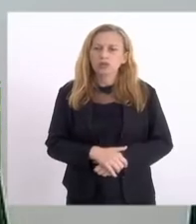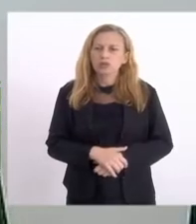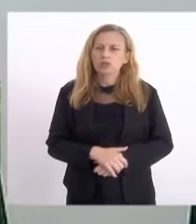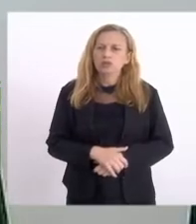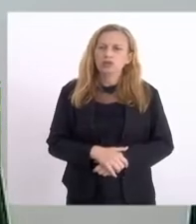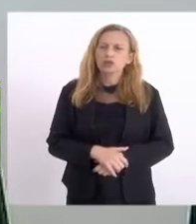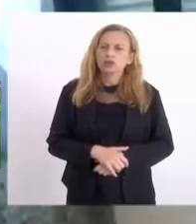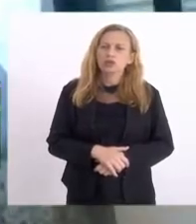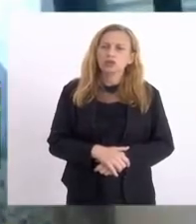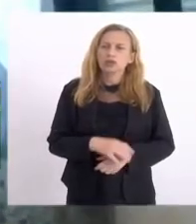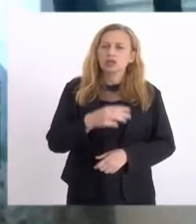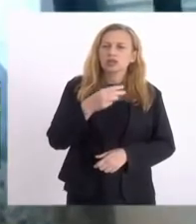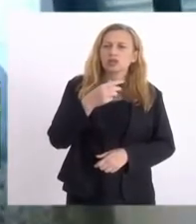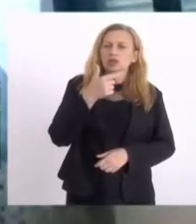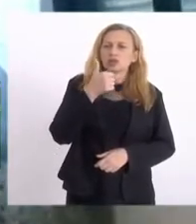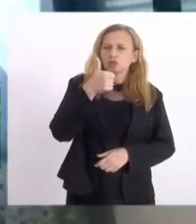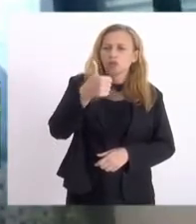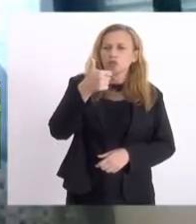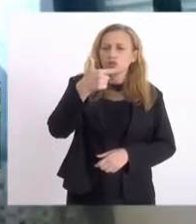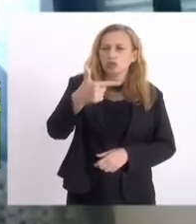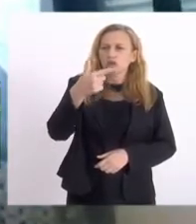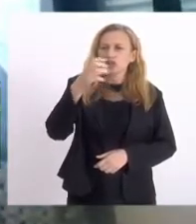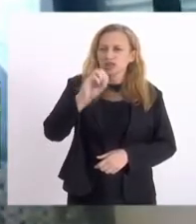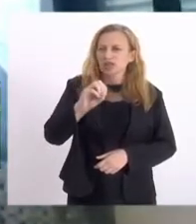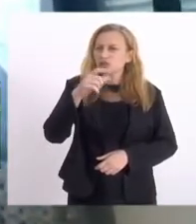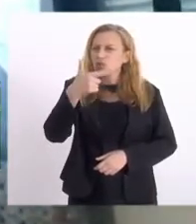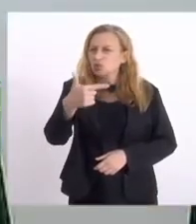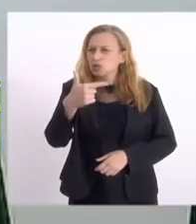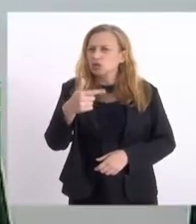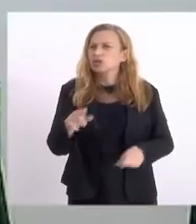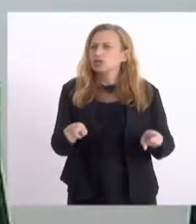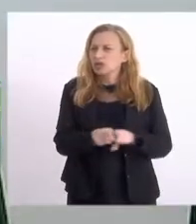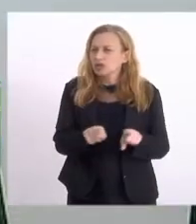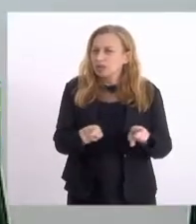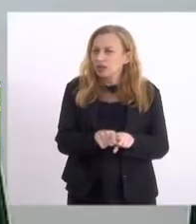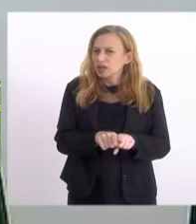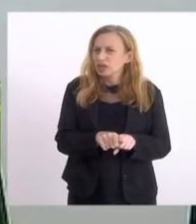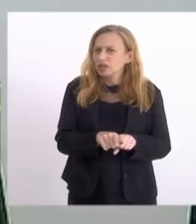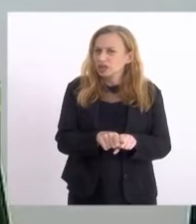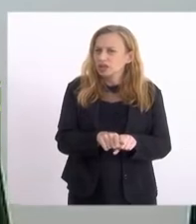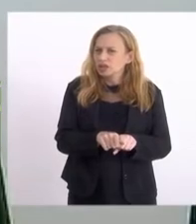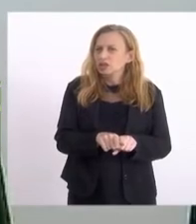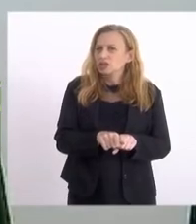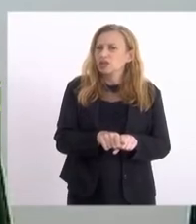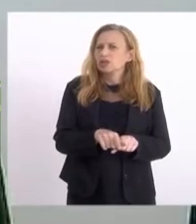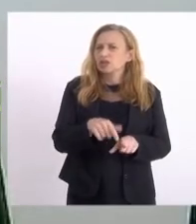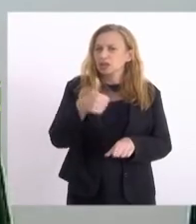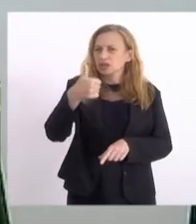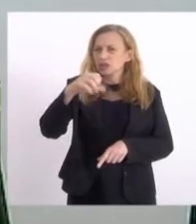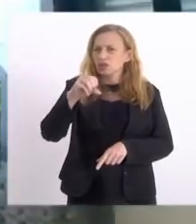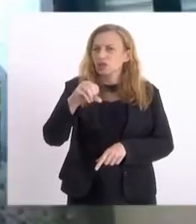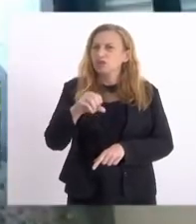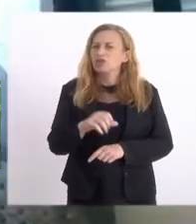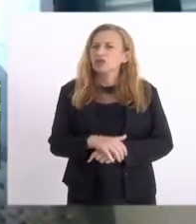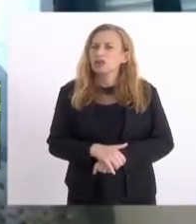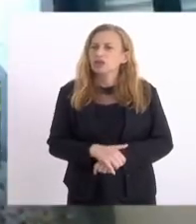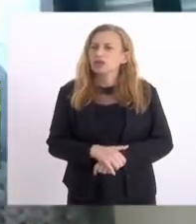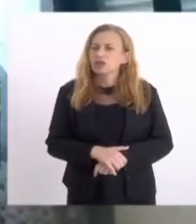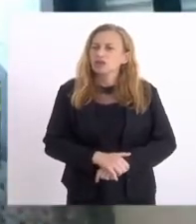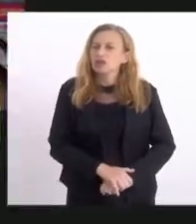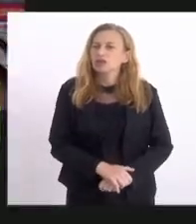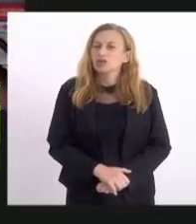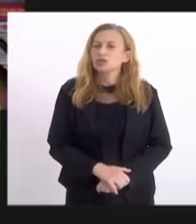26, no 1202. Também no outro, 1202 de 19. Quem que tem é esse?